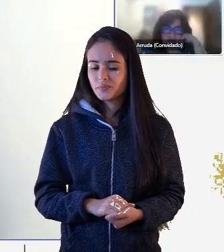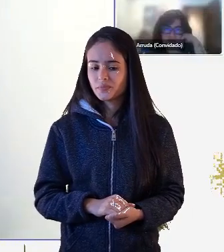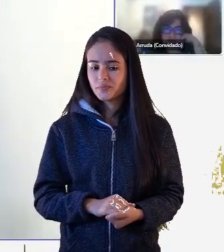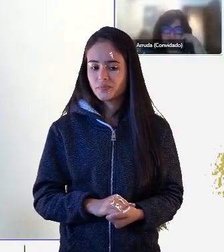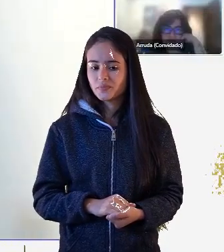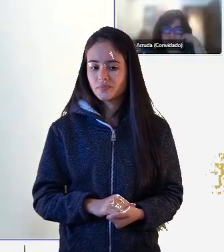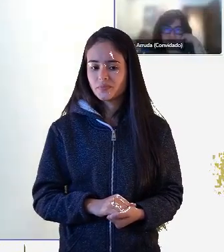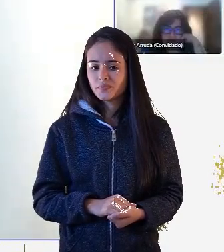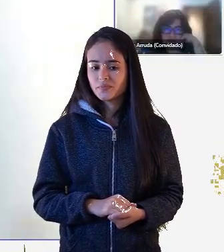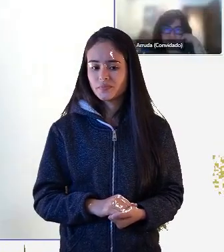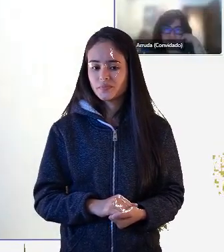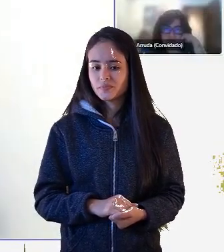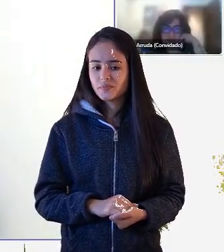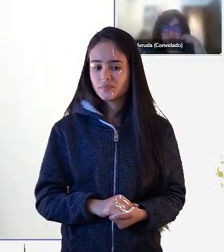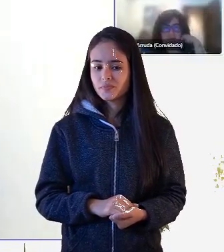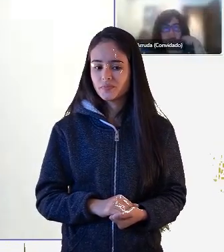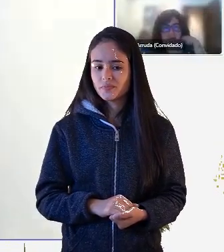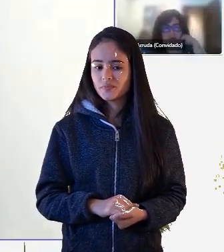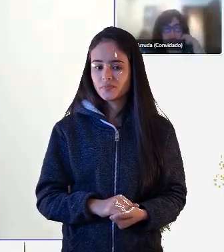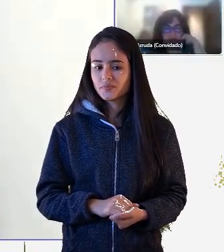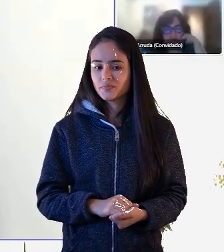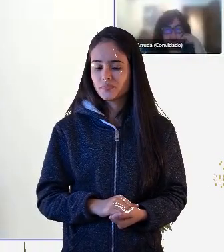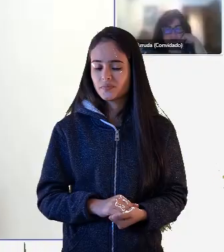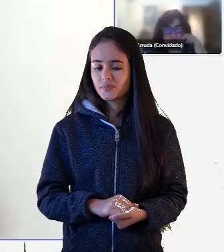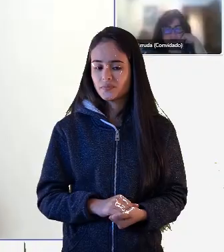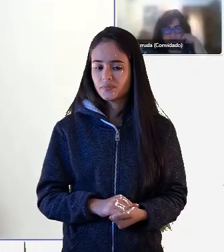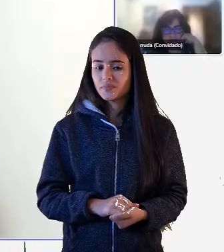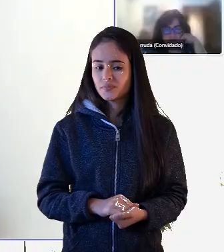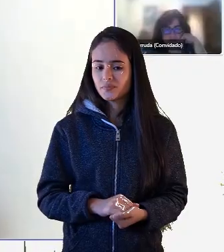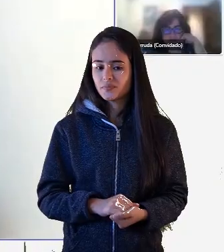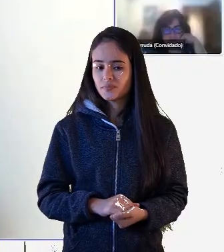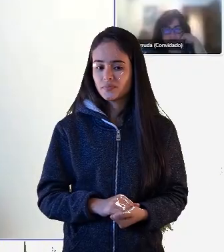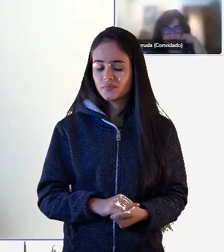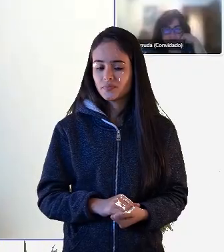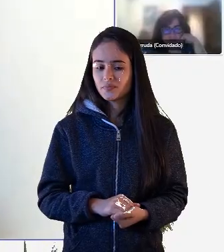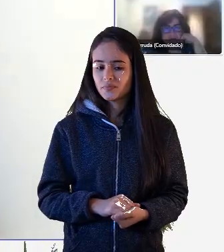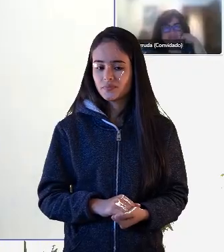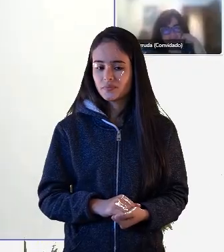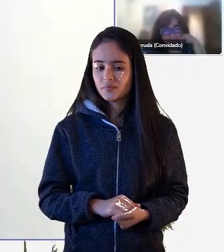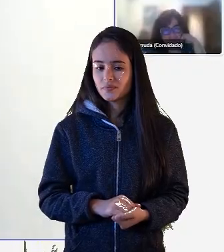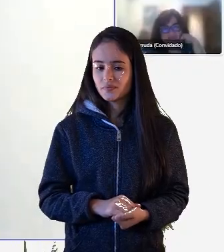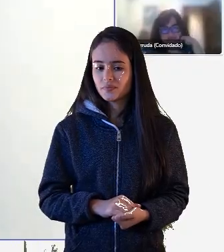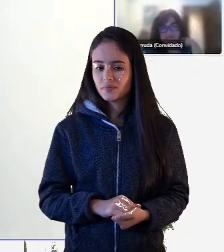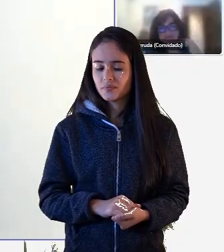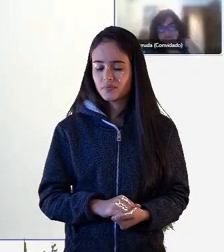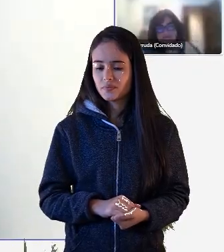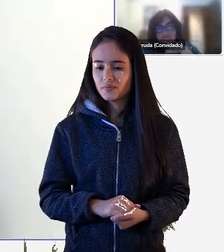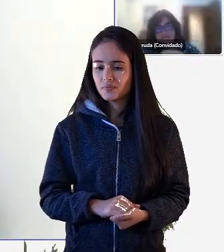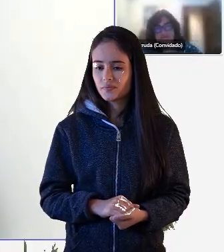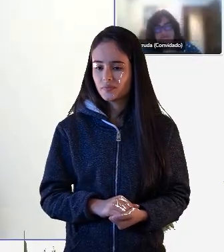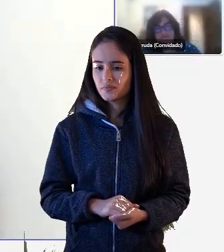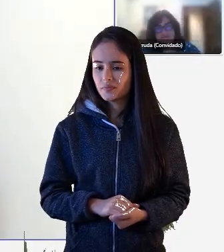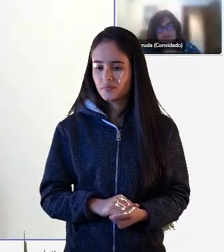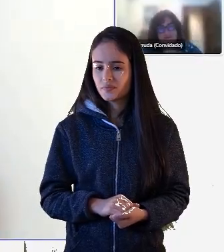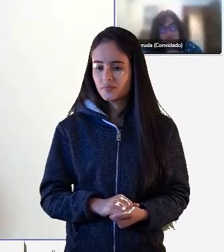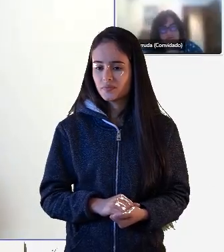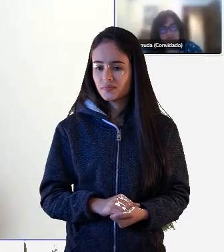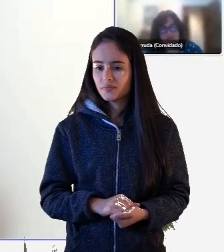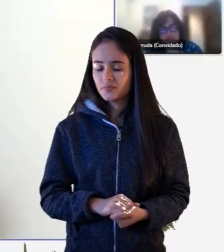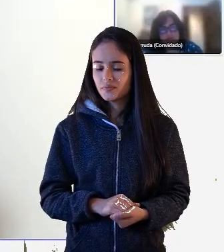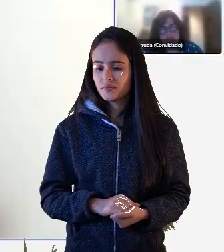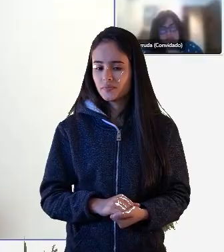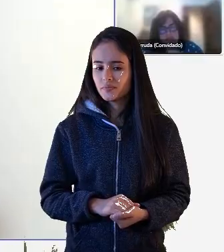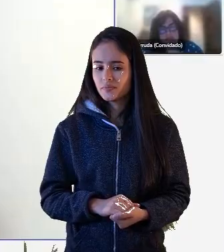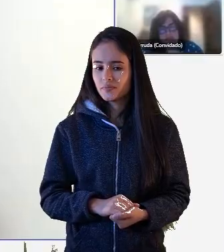Mas também queria aproveitar o finalzinho de aula aqui, porque essa também é a última atividade da Feira Literária desse ano. E aí eu queria